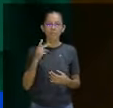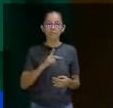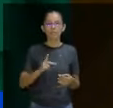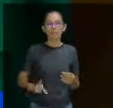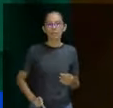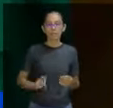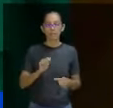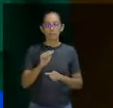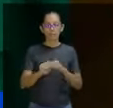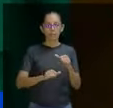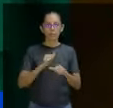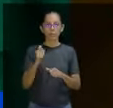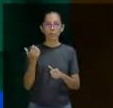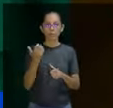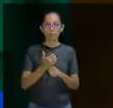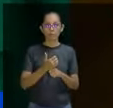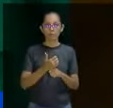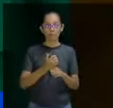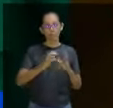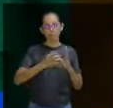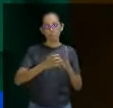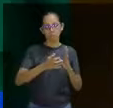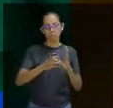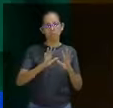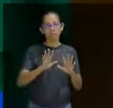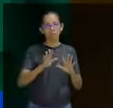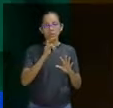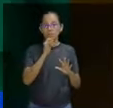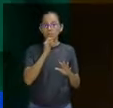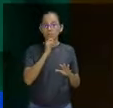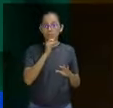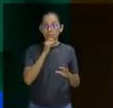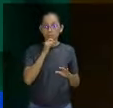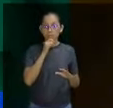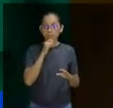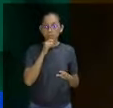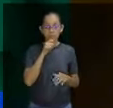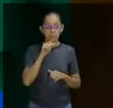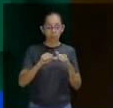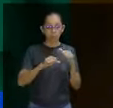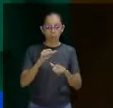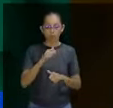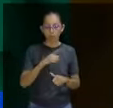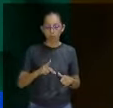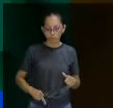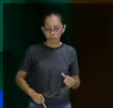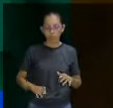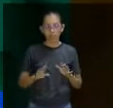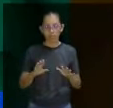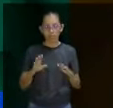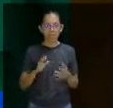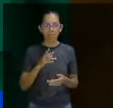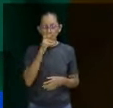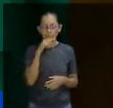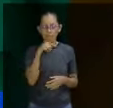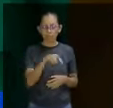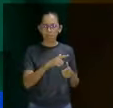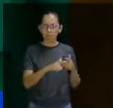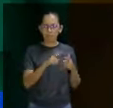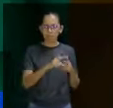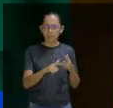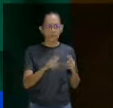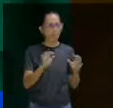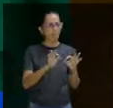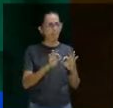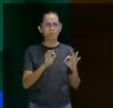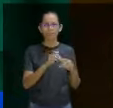destacar que o partido tem personalidade jurídica própria. Então, ainda que elas, porventura, possam efetivamente ter prejudicado a prestação de contas, não